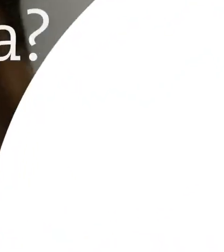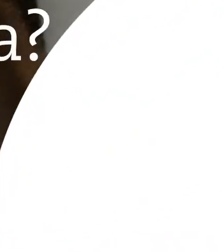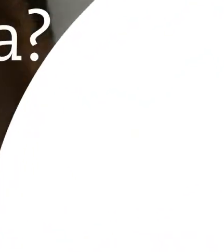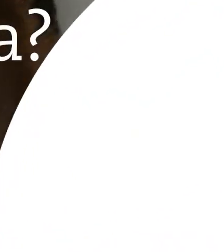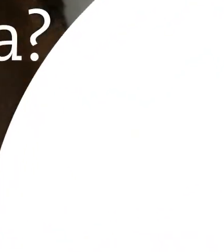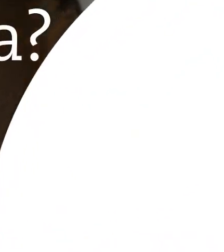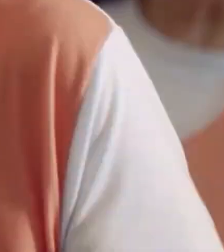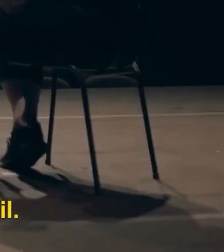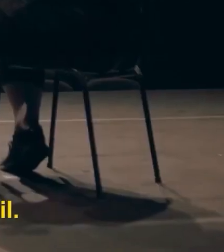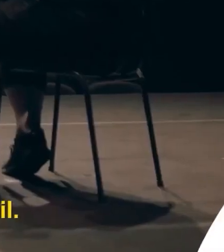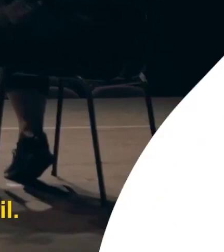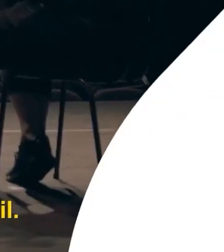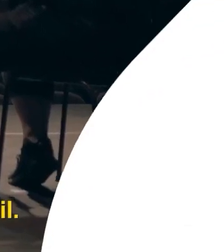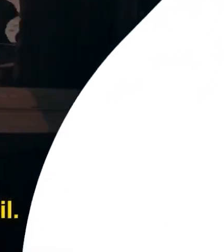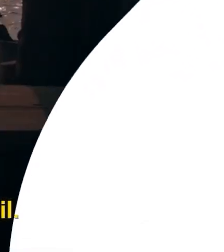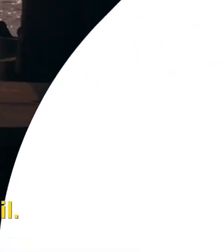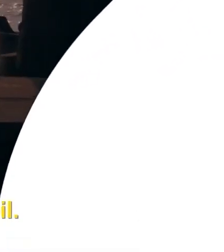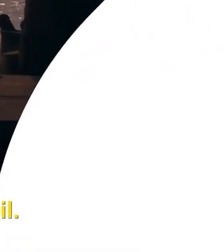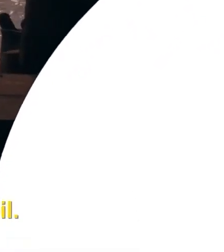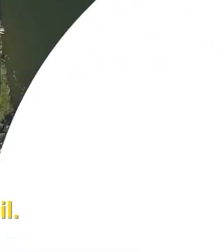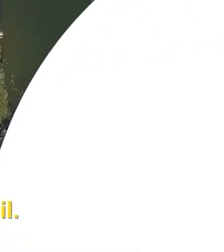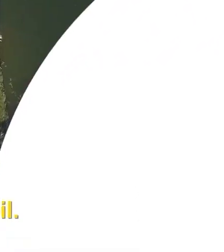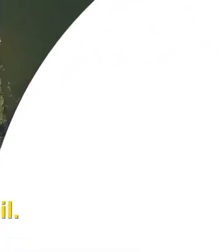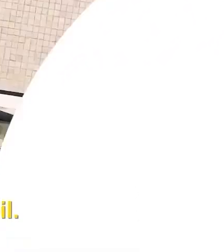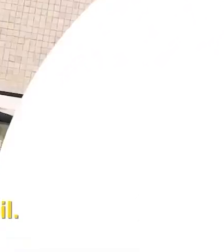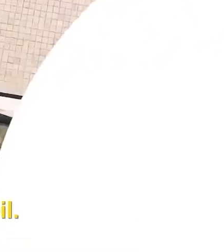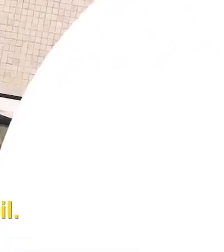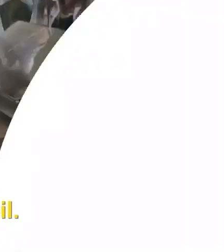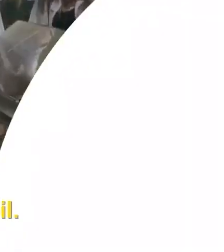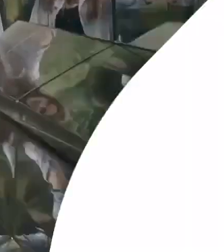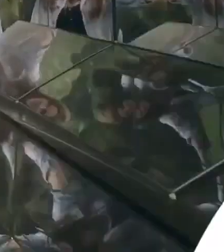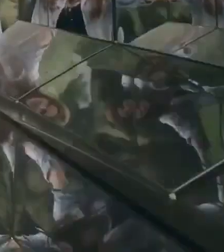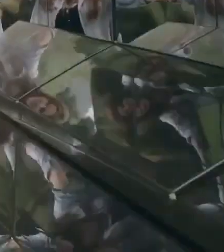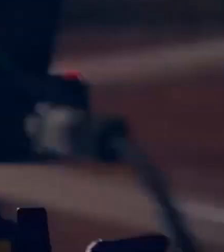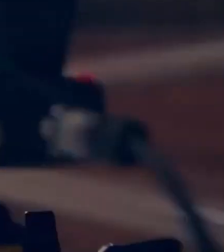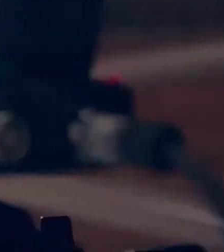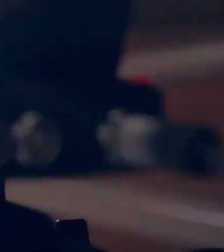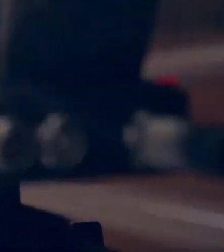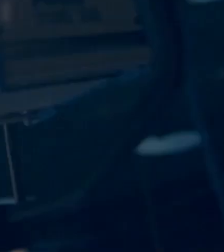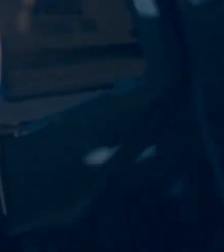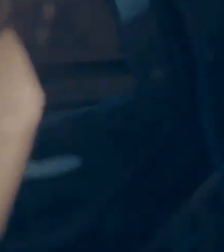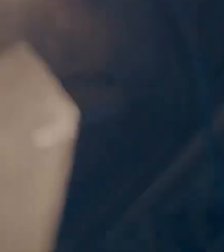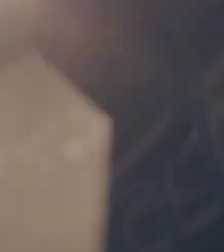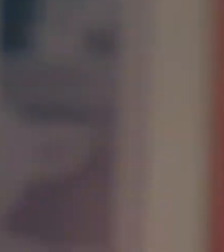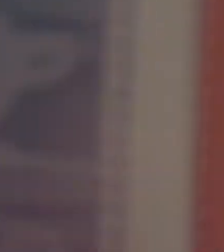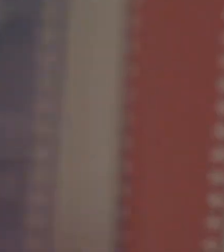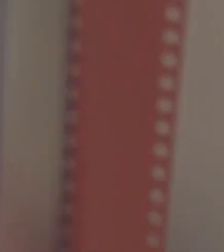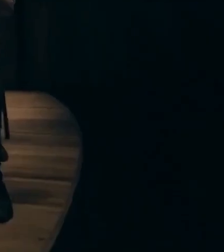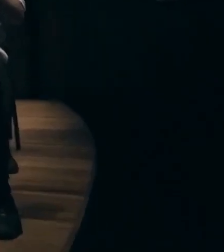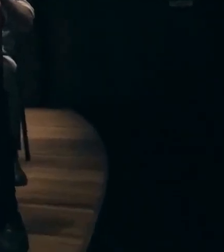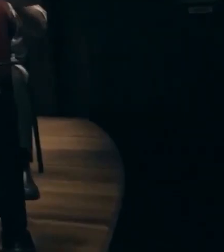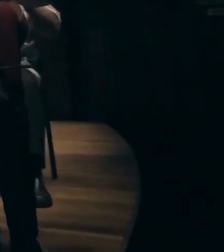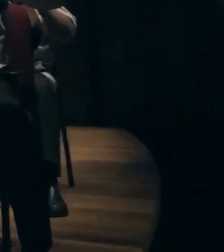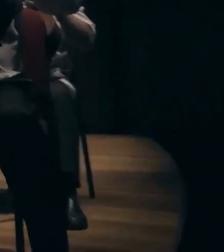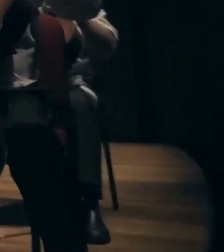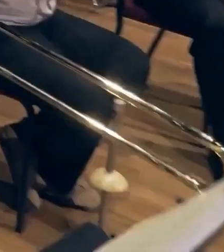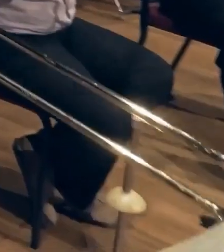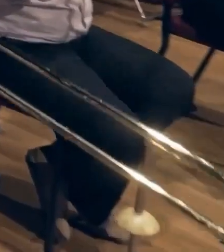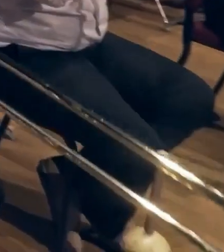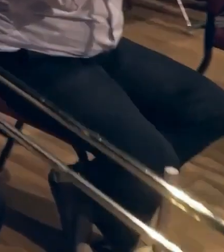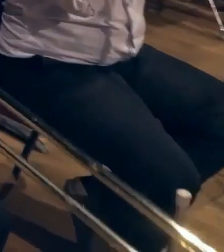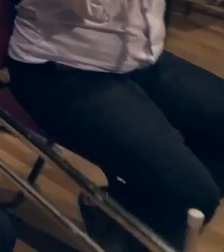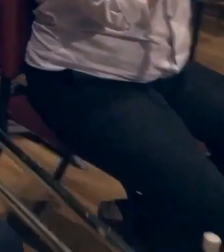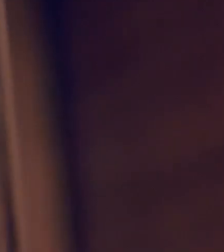Onde está a cultura? A cultura está em todos os cantos do Brasil. O vídeo do Instituto Cultural Vale mostra